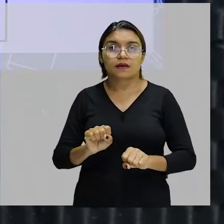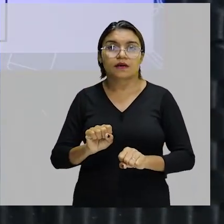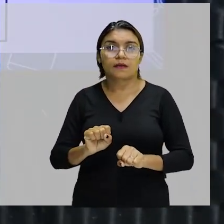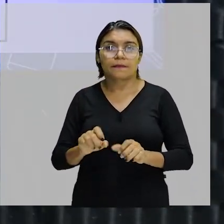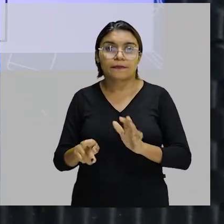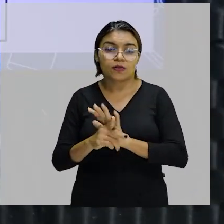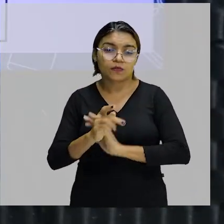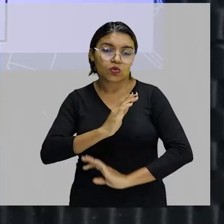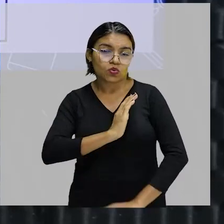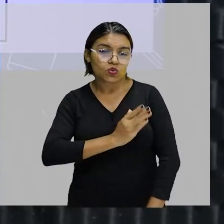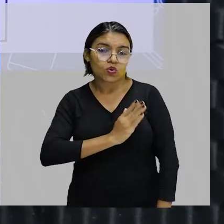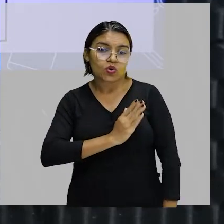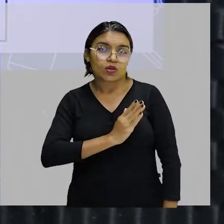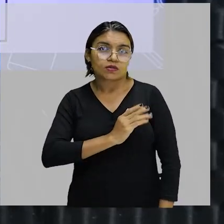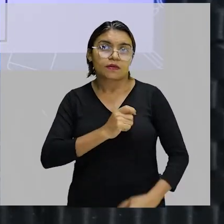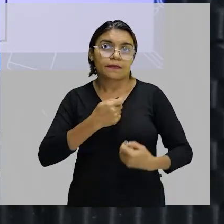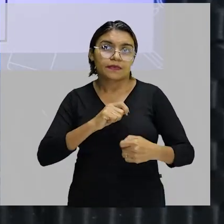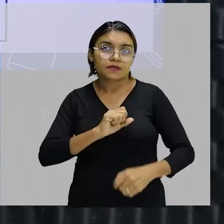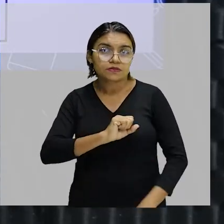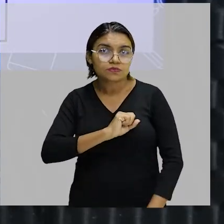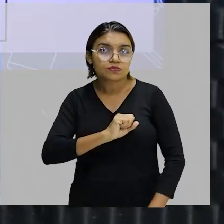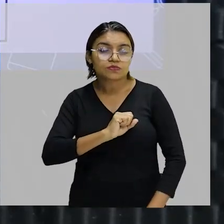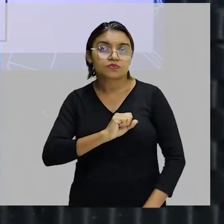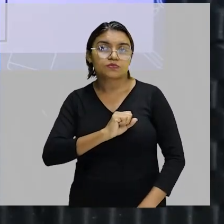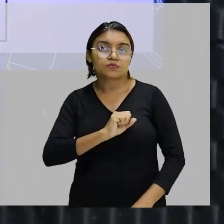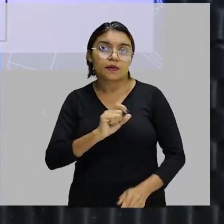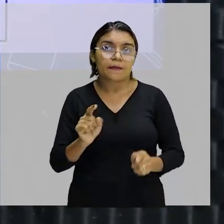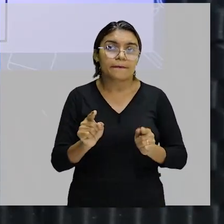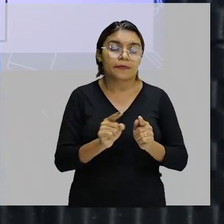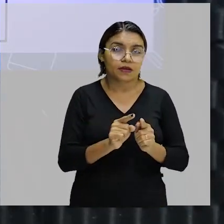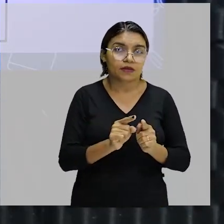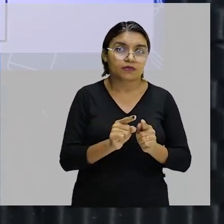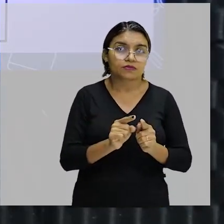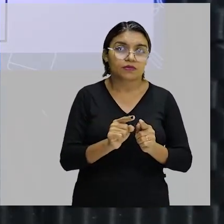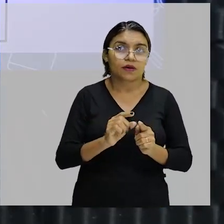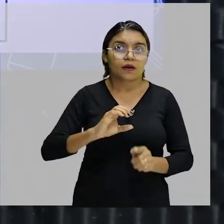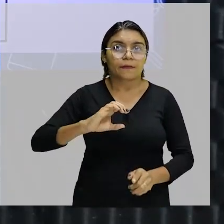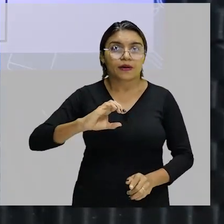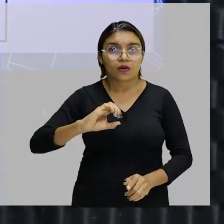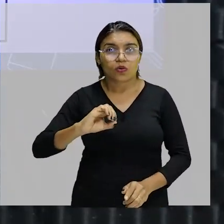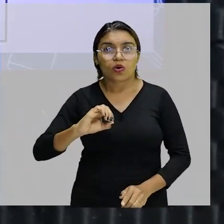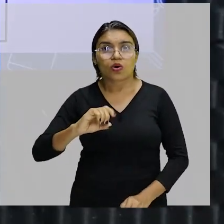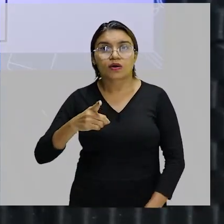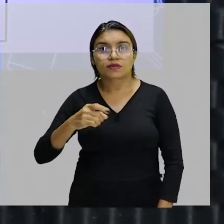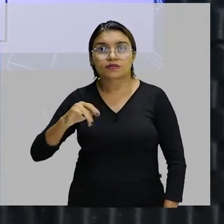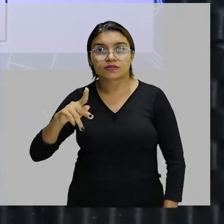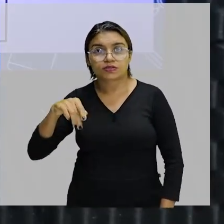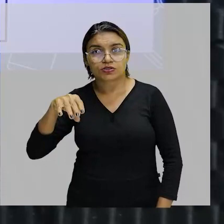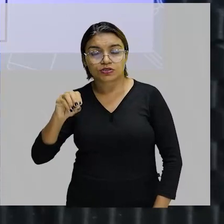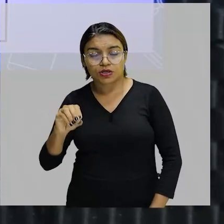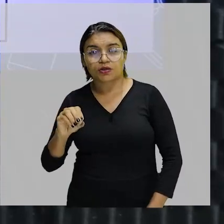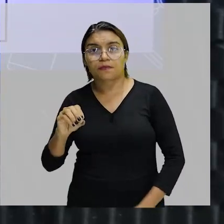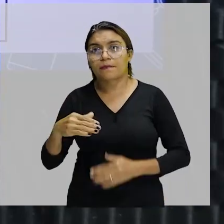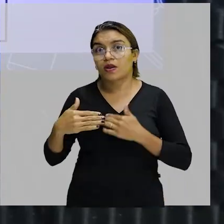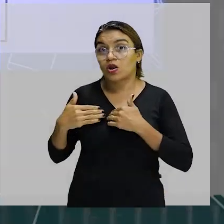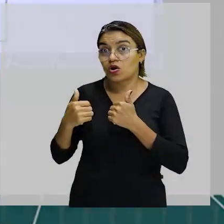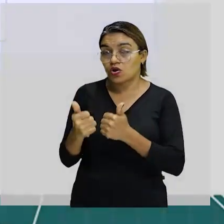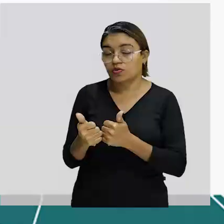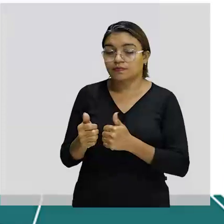coração, ele precisar bater menos para oxigenar todas as células do meu corpo. Eu ter um coração mais forte.